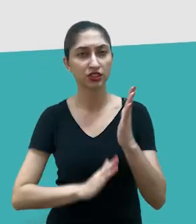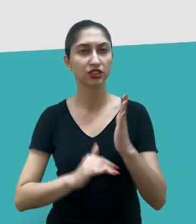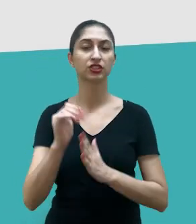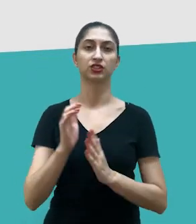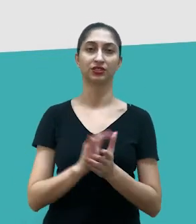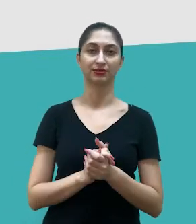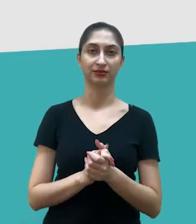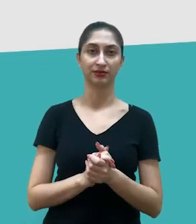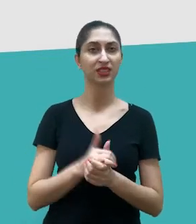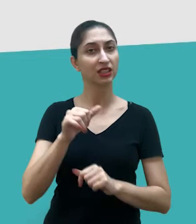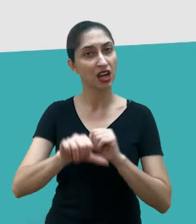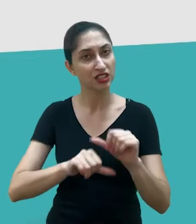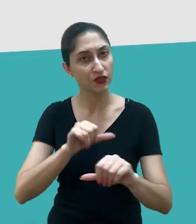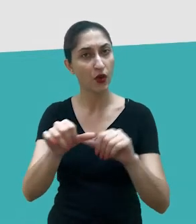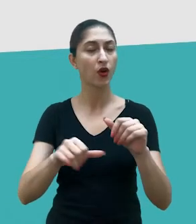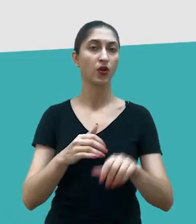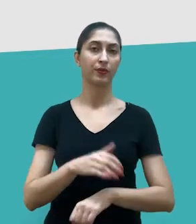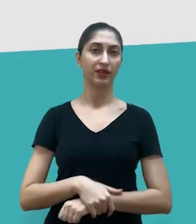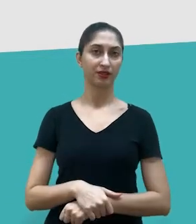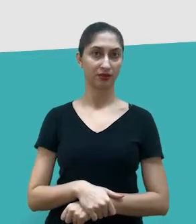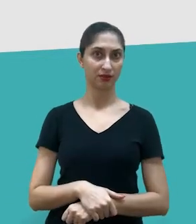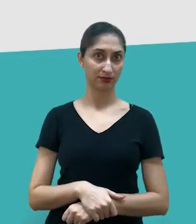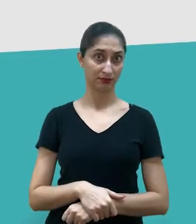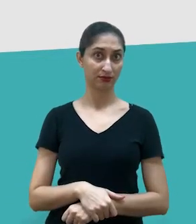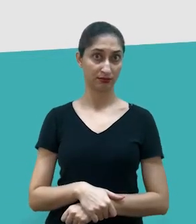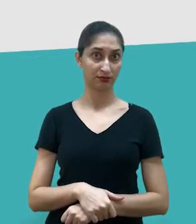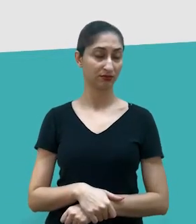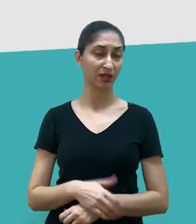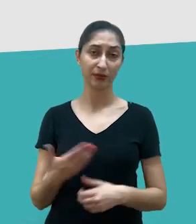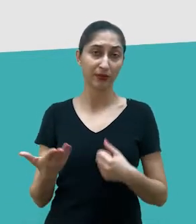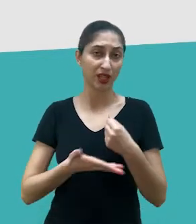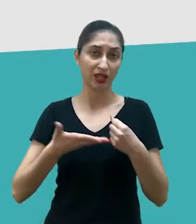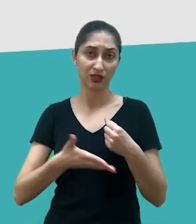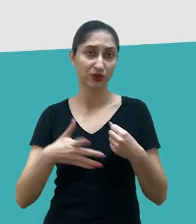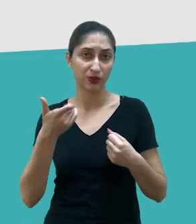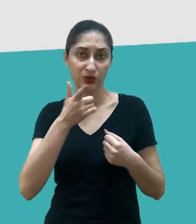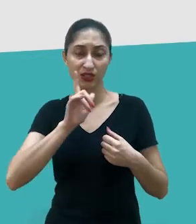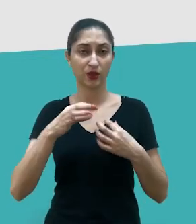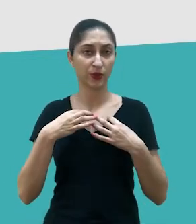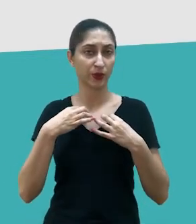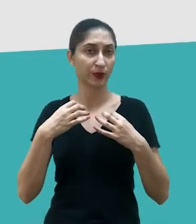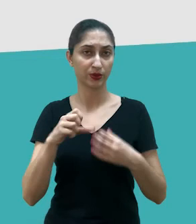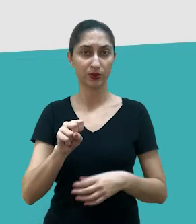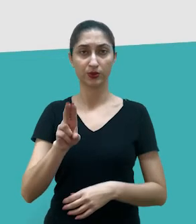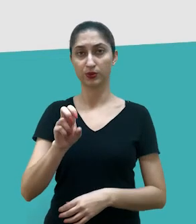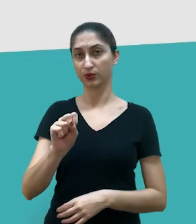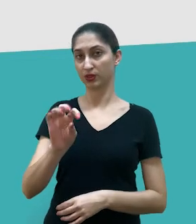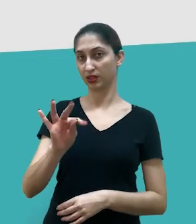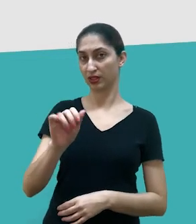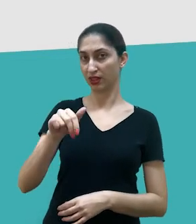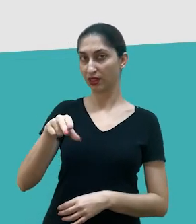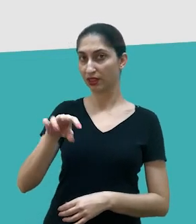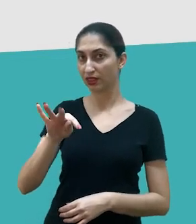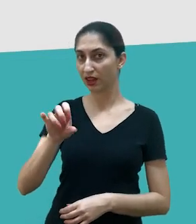remende, transforme em outra. É algo básico para um guarda-roupa mais sustentável. Doar as peças